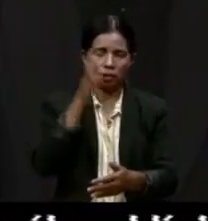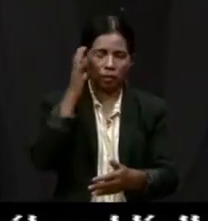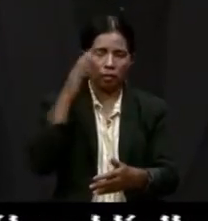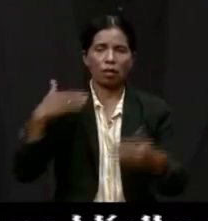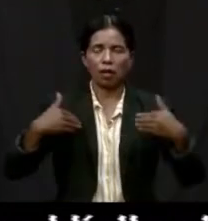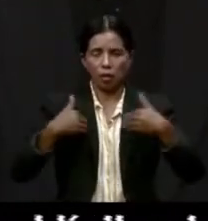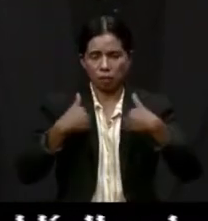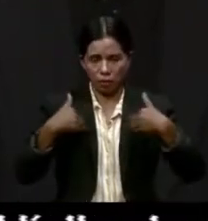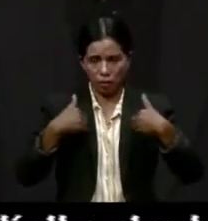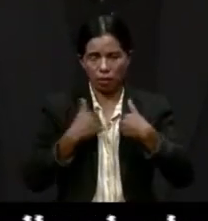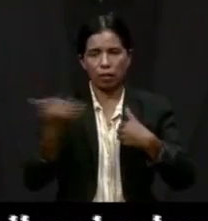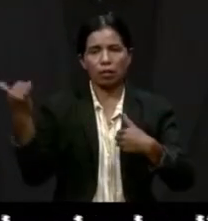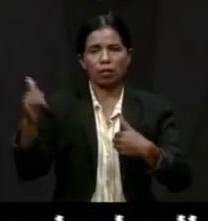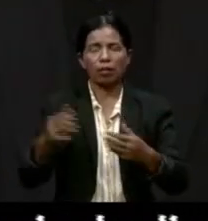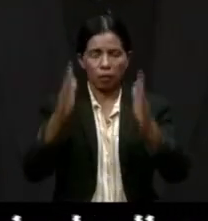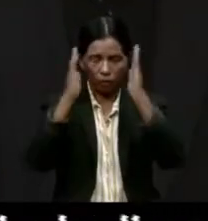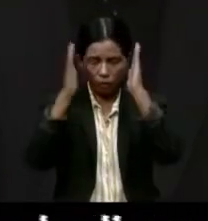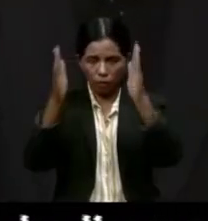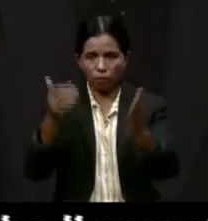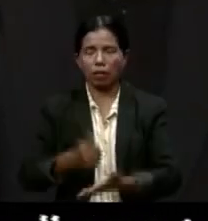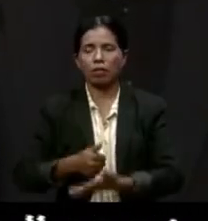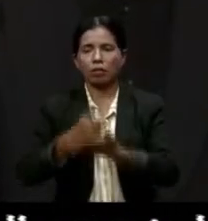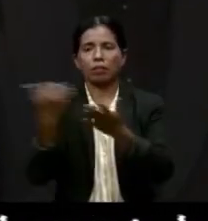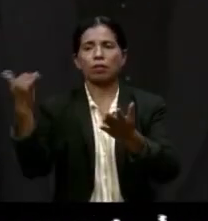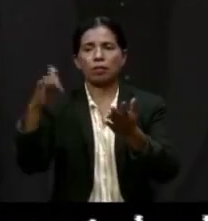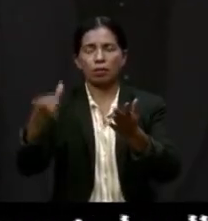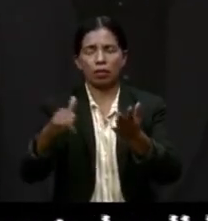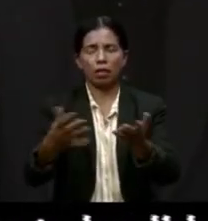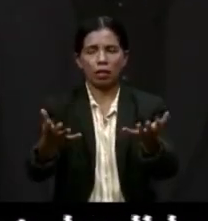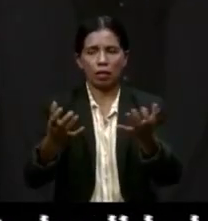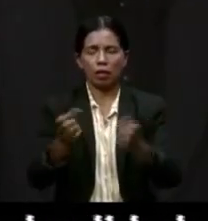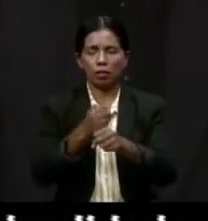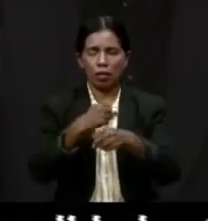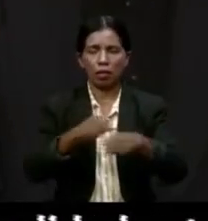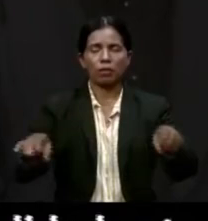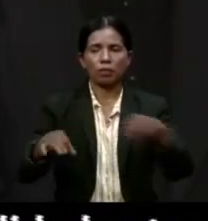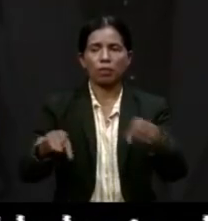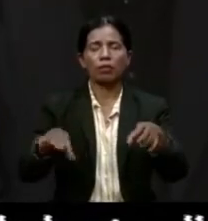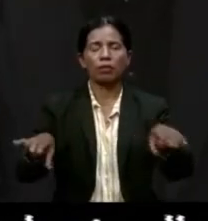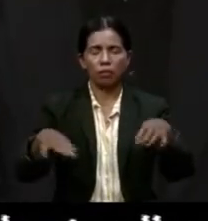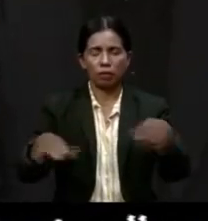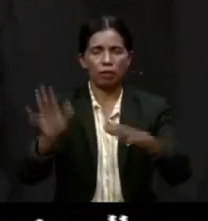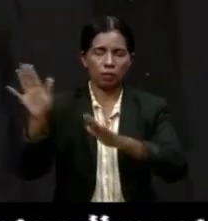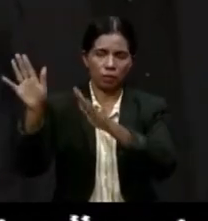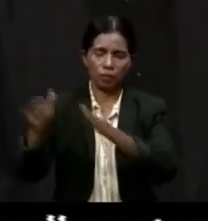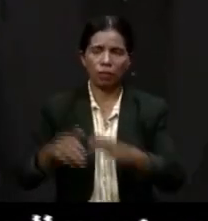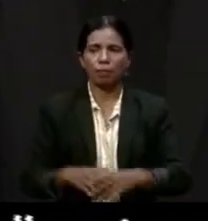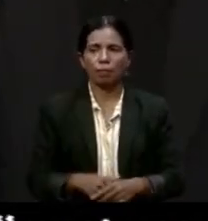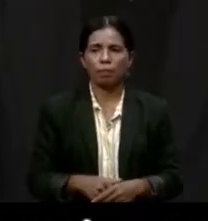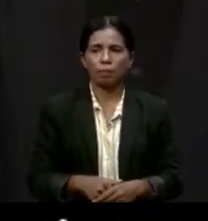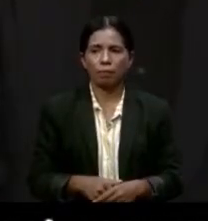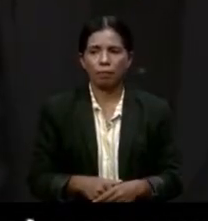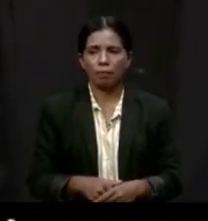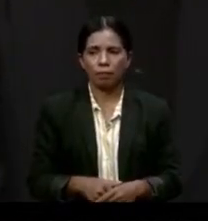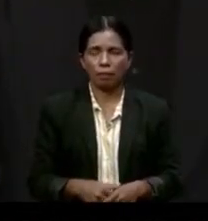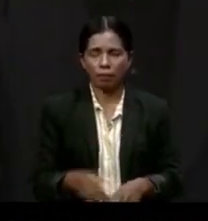na vez e da mesma que me vou atenção para ser a vez e a motivação para o serviço de área rural. Legal? Se ela significa